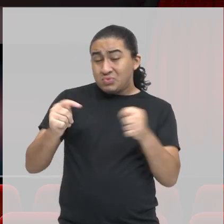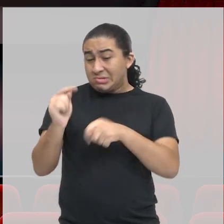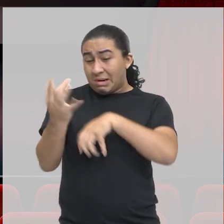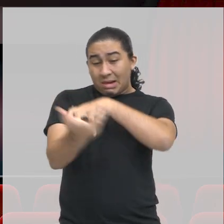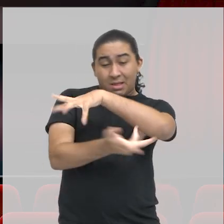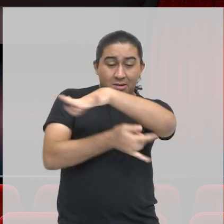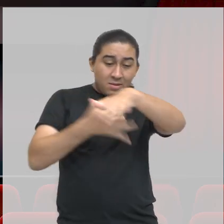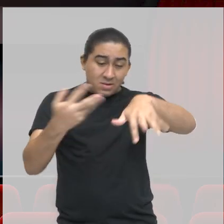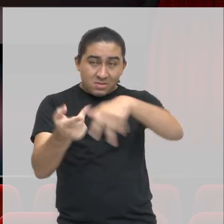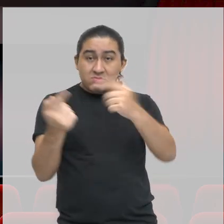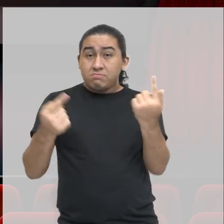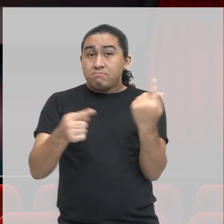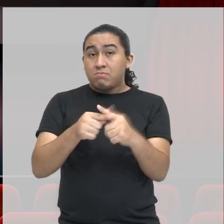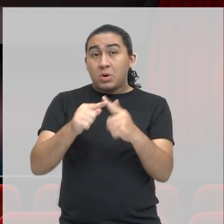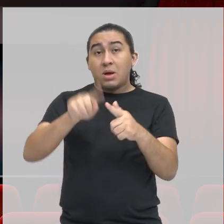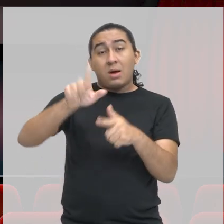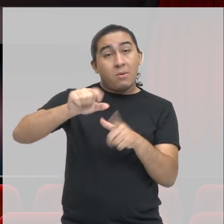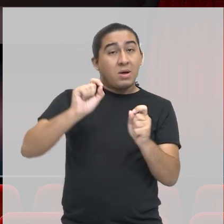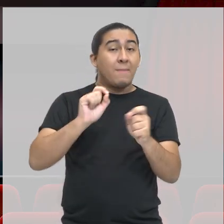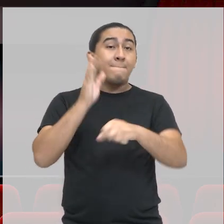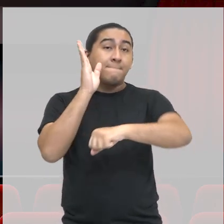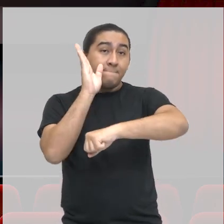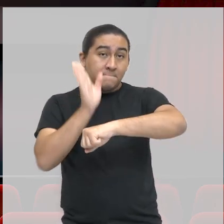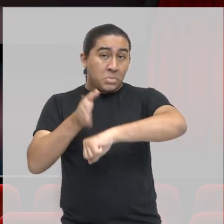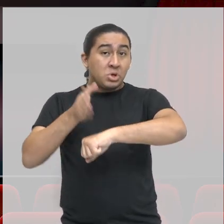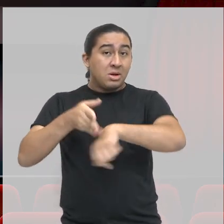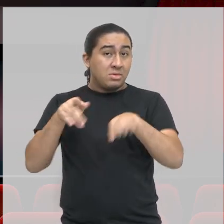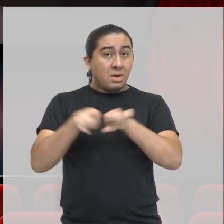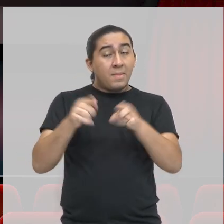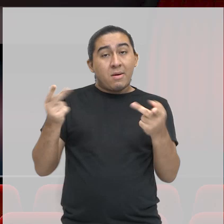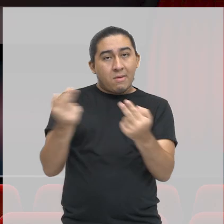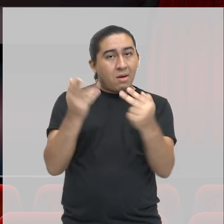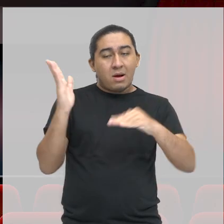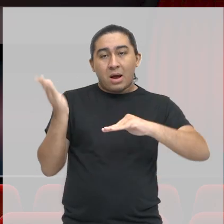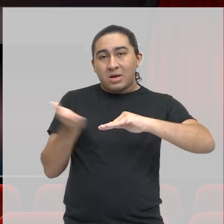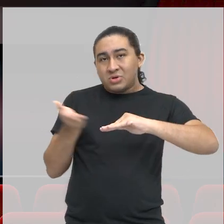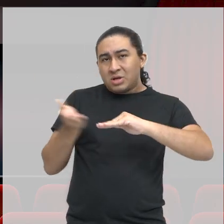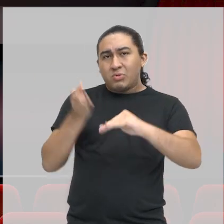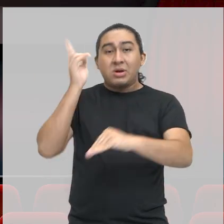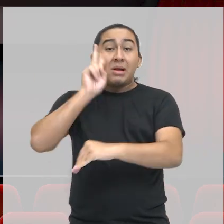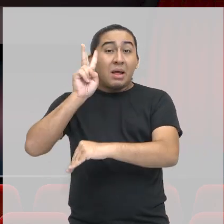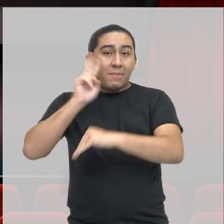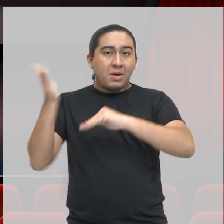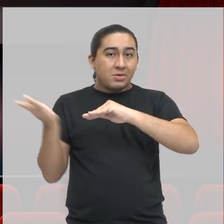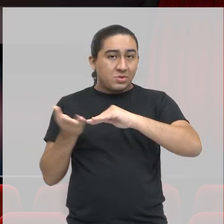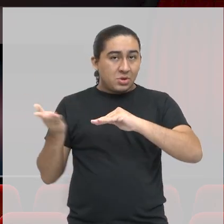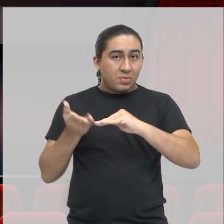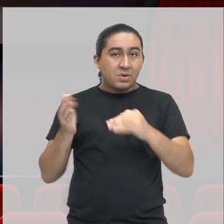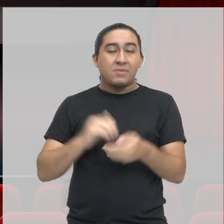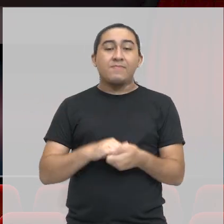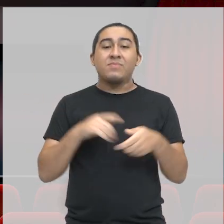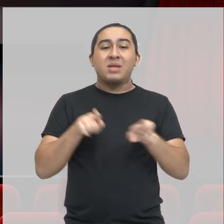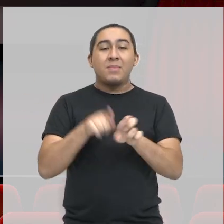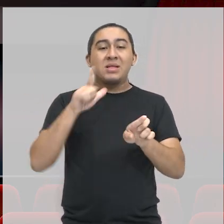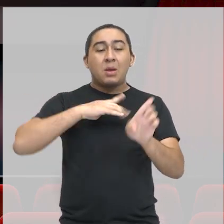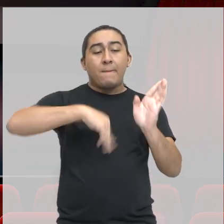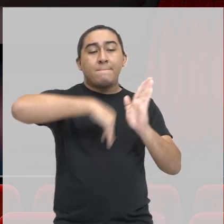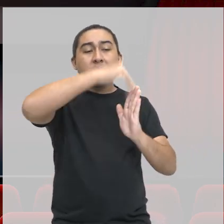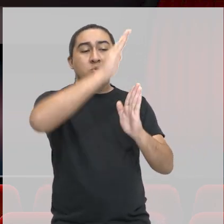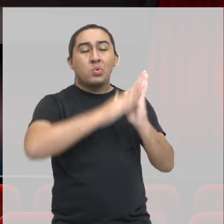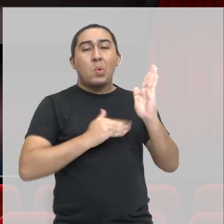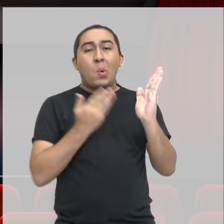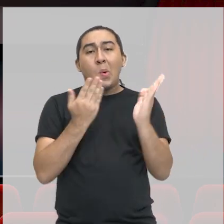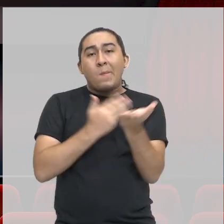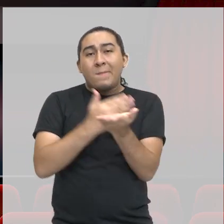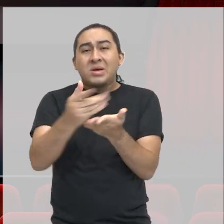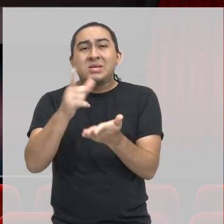Isso porque é teatro moderno, assim como na arte contemporânea. Lembra da arte contemporânea? Quando o pintor começava a pintar de uma